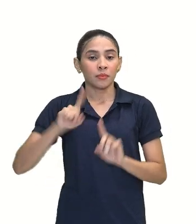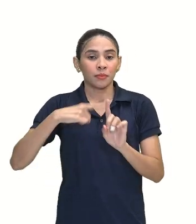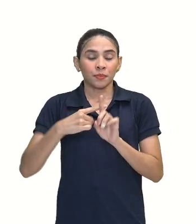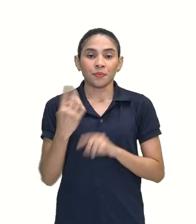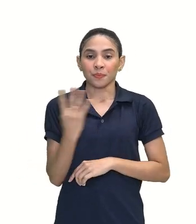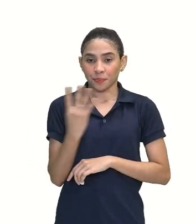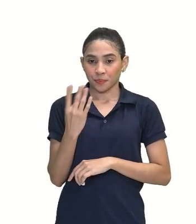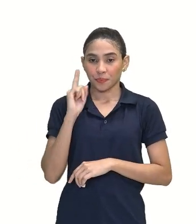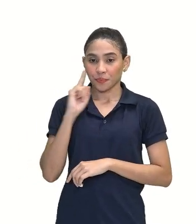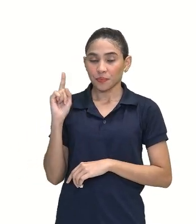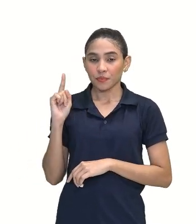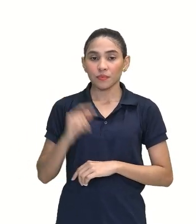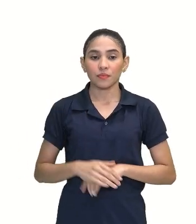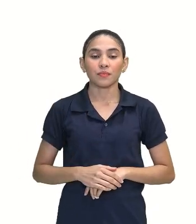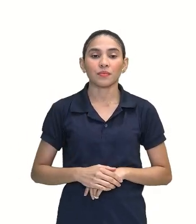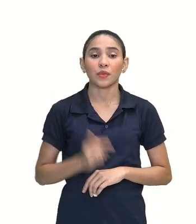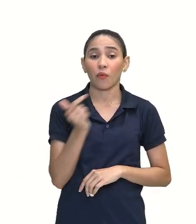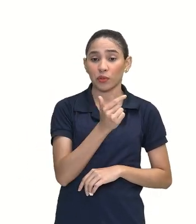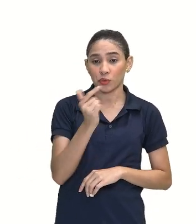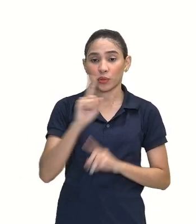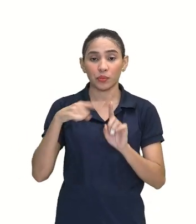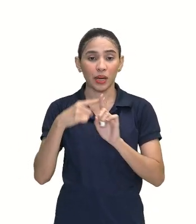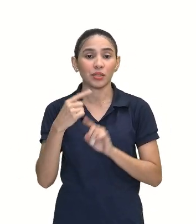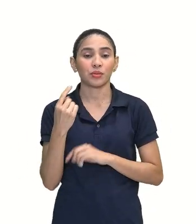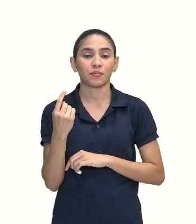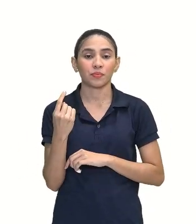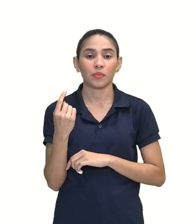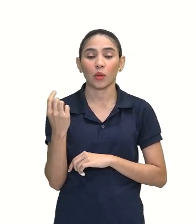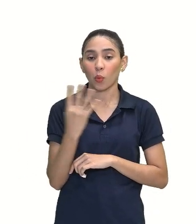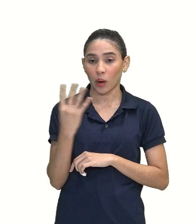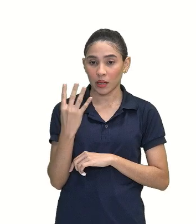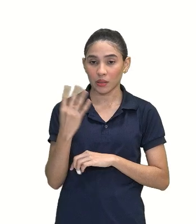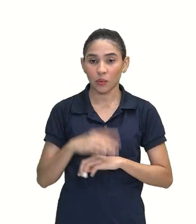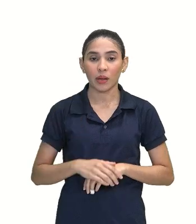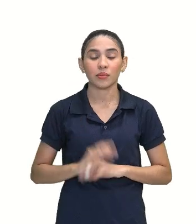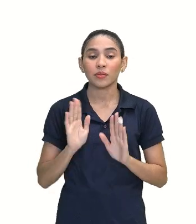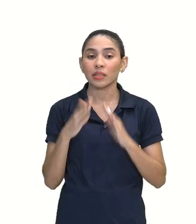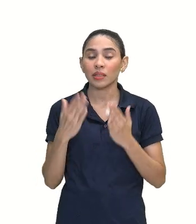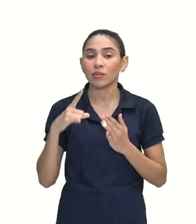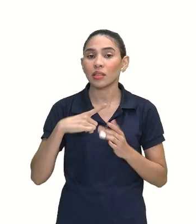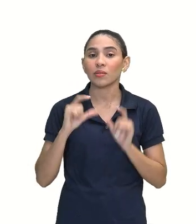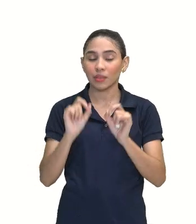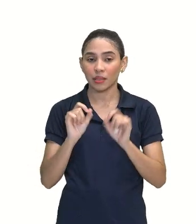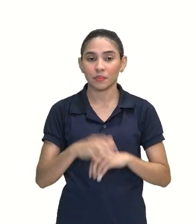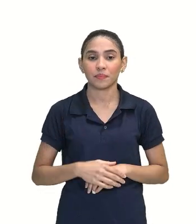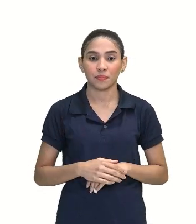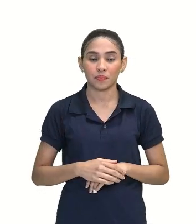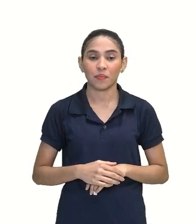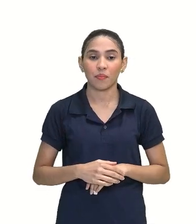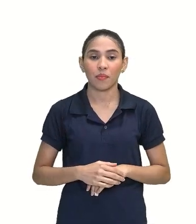somar as duas. Como nós temos, então, 22 e 44, então a gente tem, logicamente,